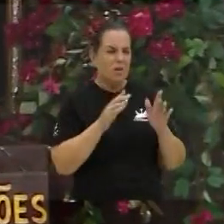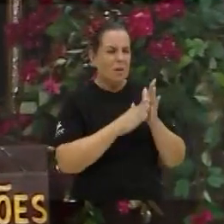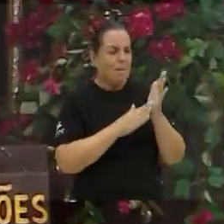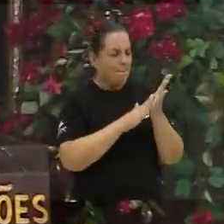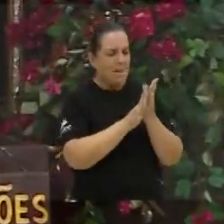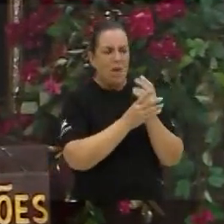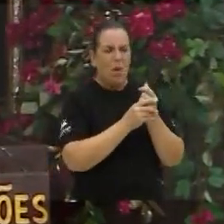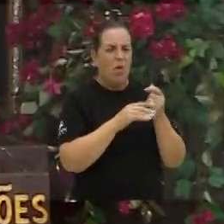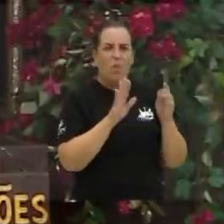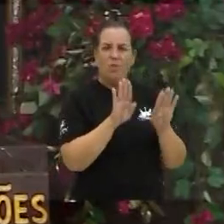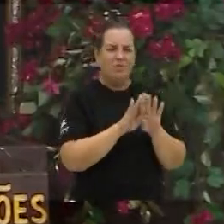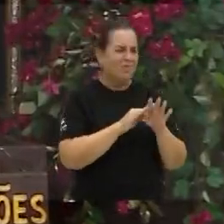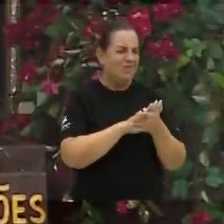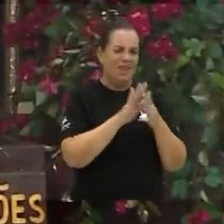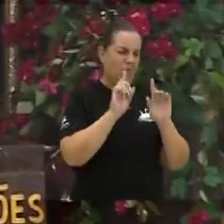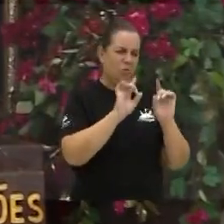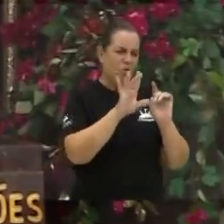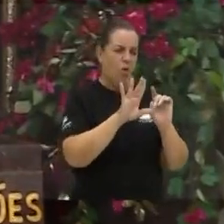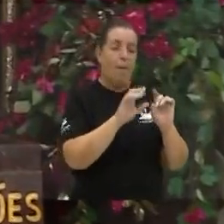minhas mãos,